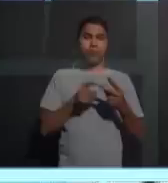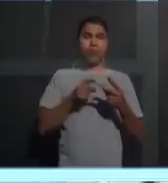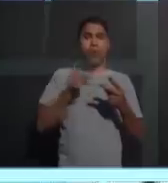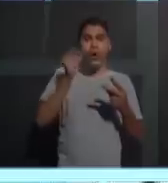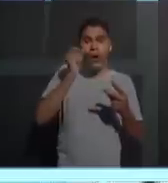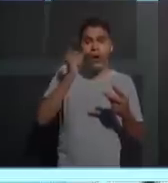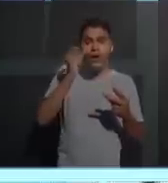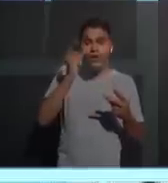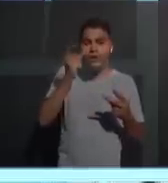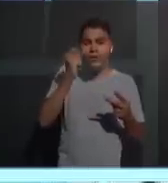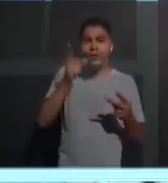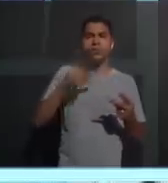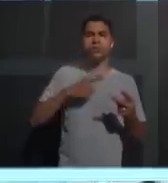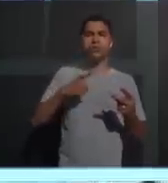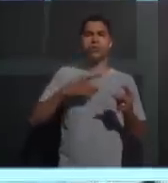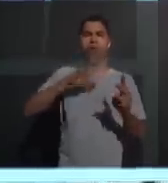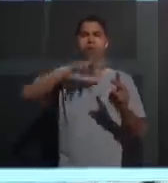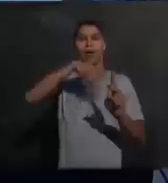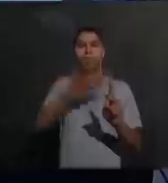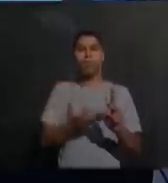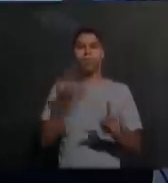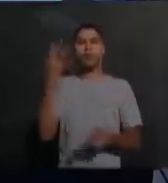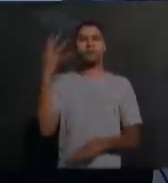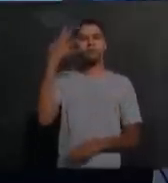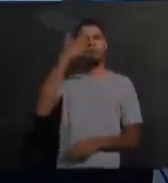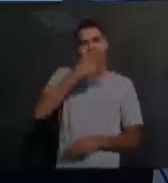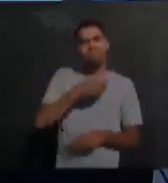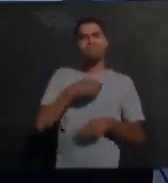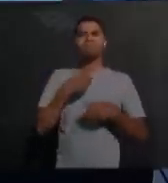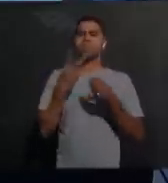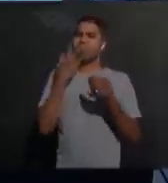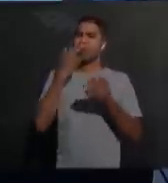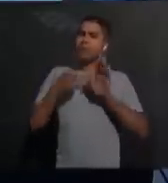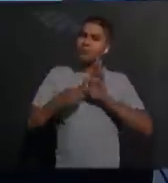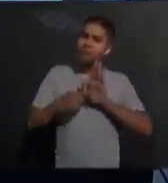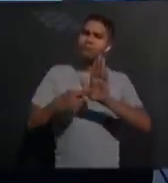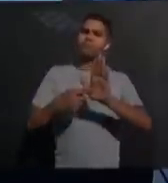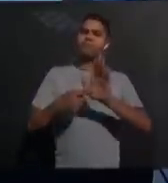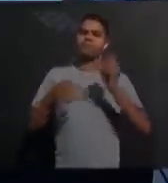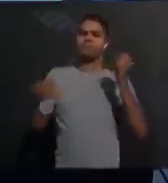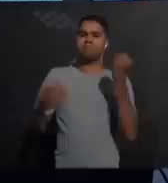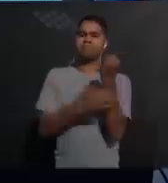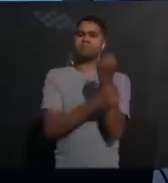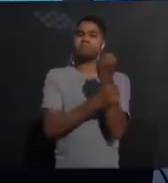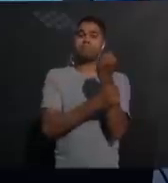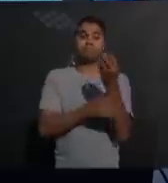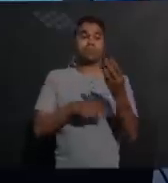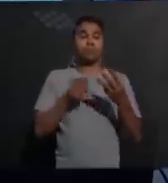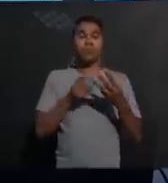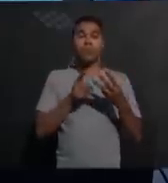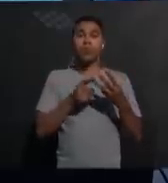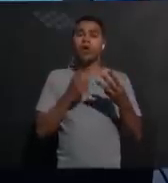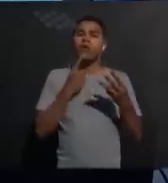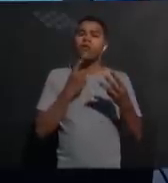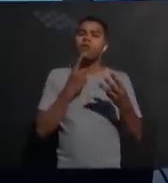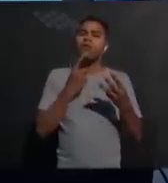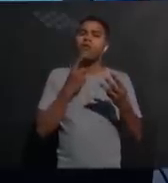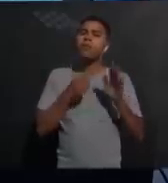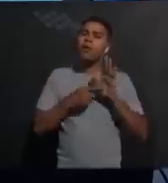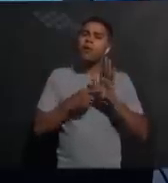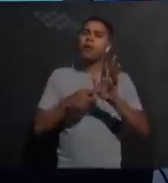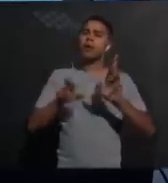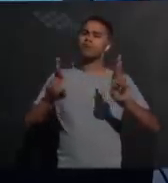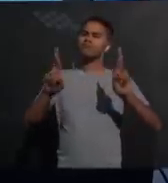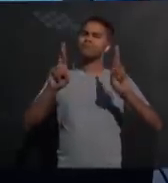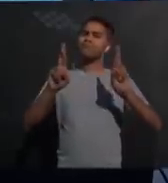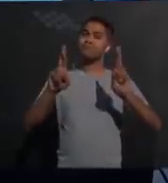azuis fazem uma homenagem à beleza e transmitem segurança o vermelho representa esperança e